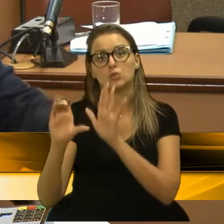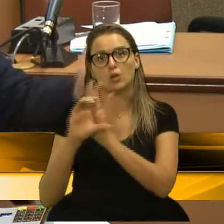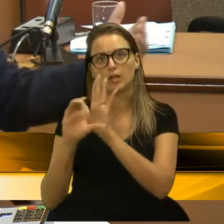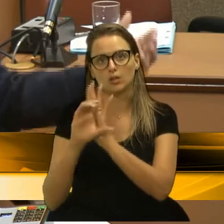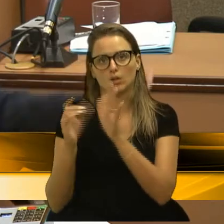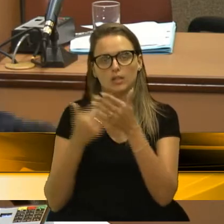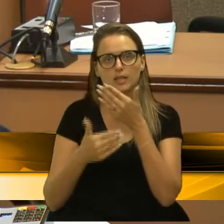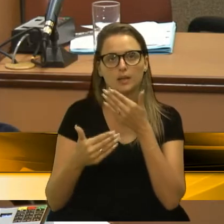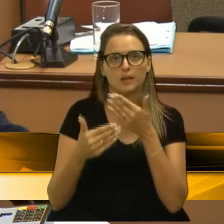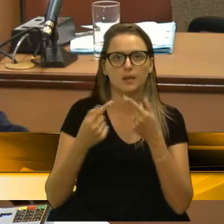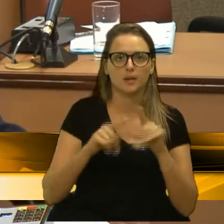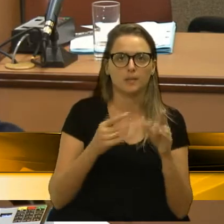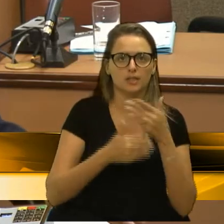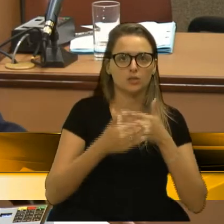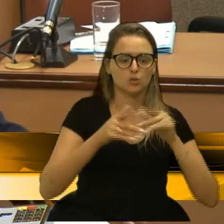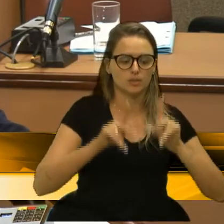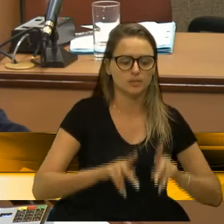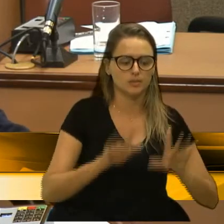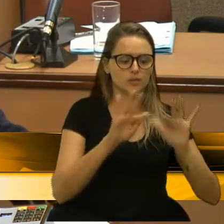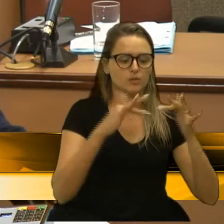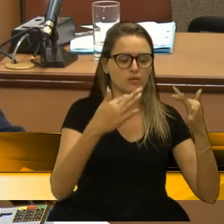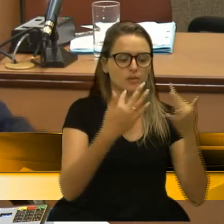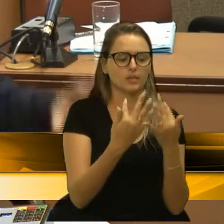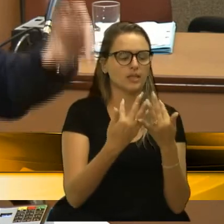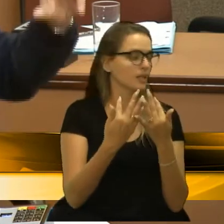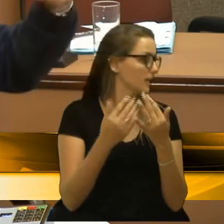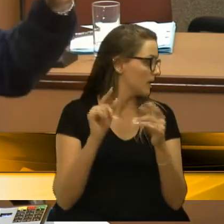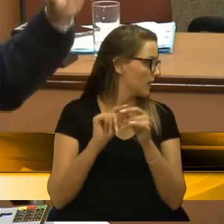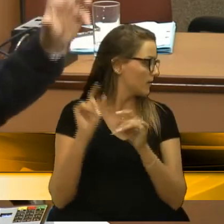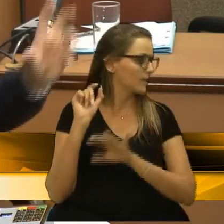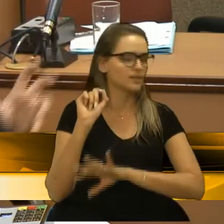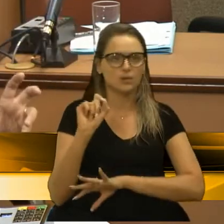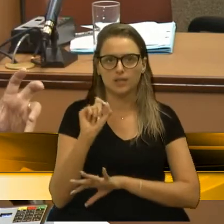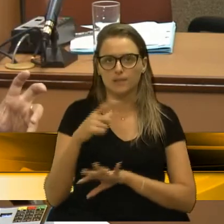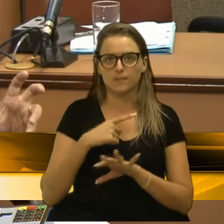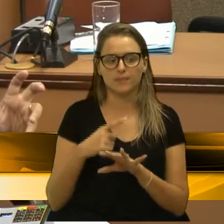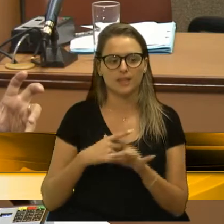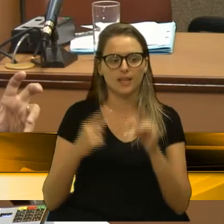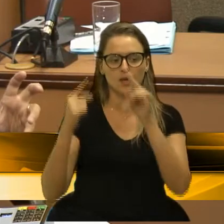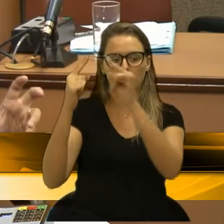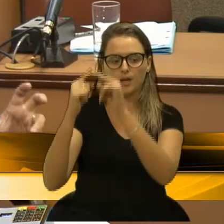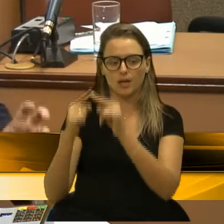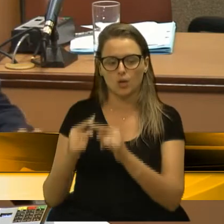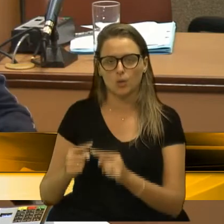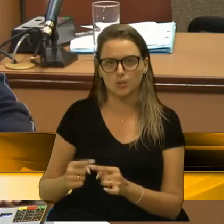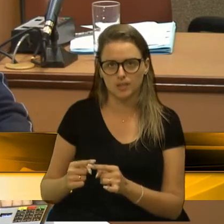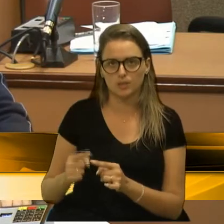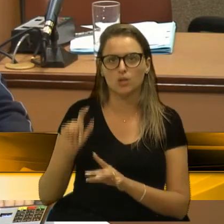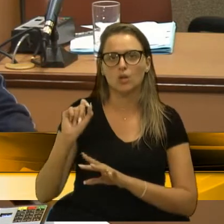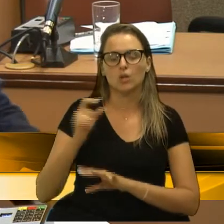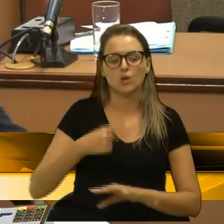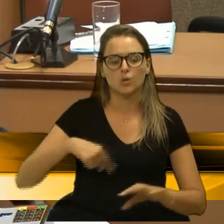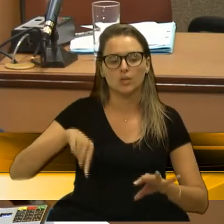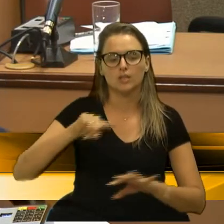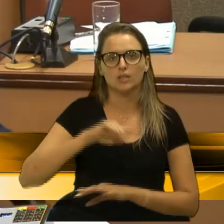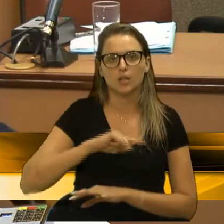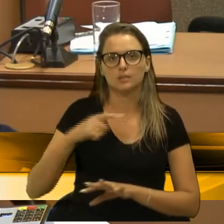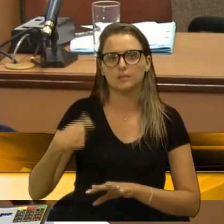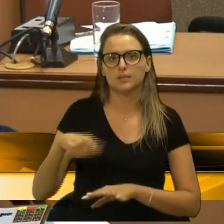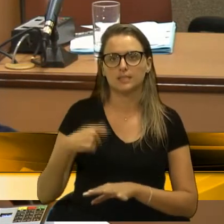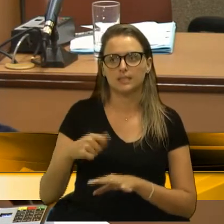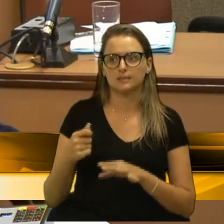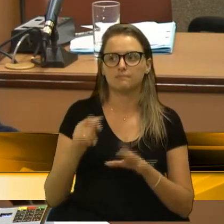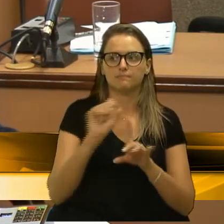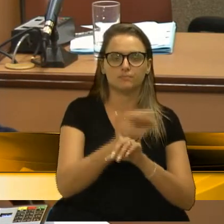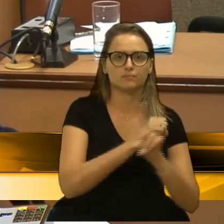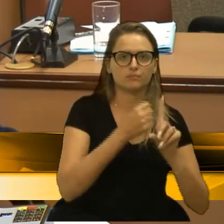o movimento comunitário, as famílias, a justamente entrar em sintonia nesse momento que nós precisamos, entre